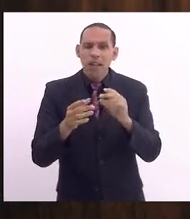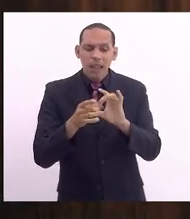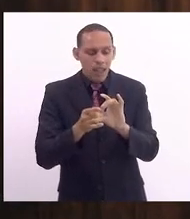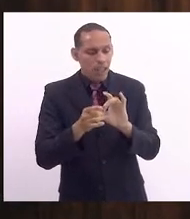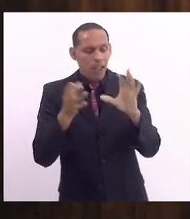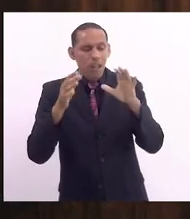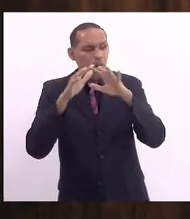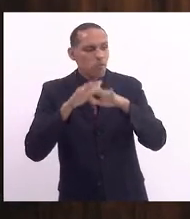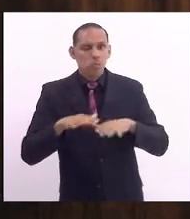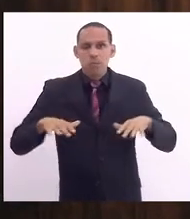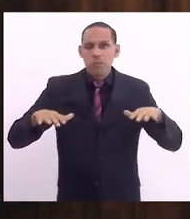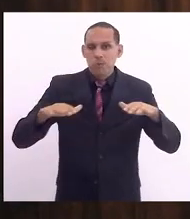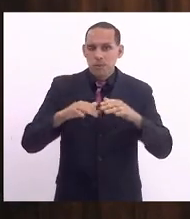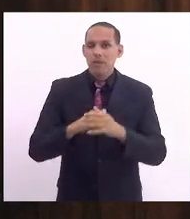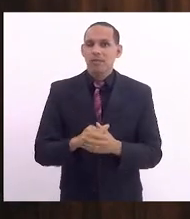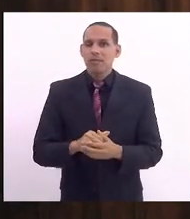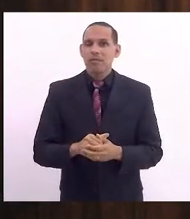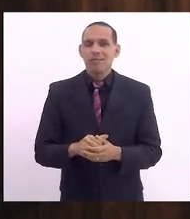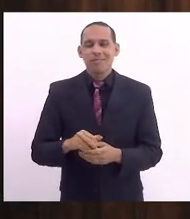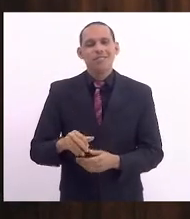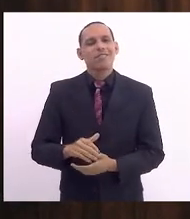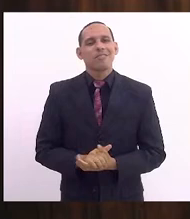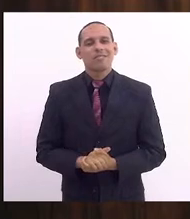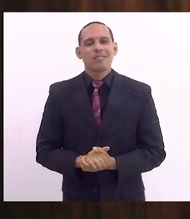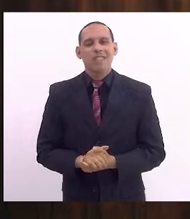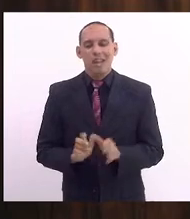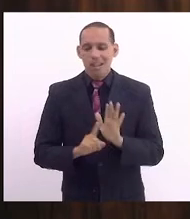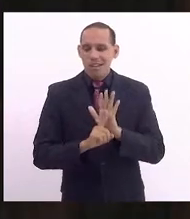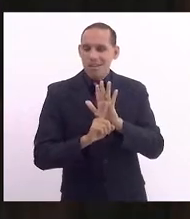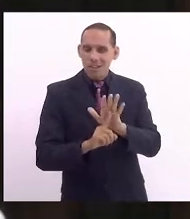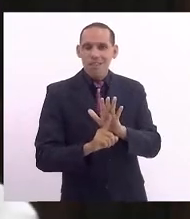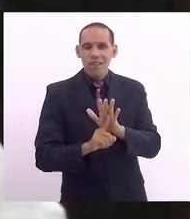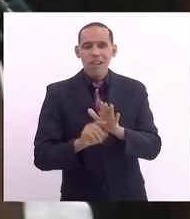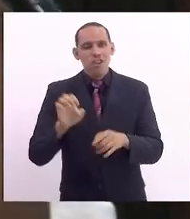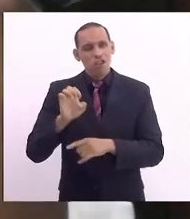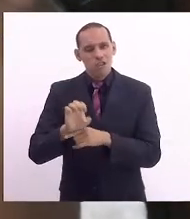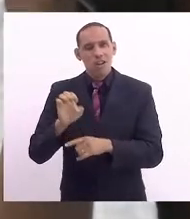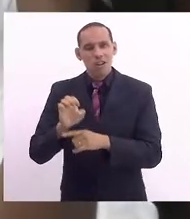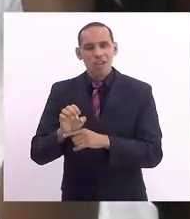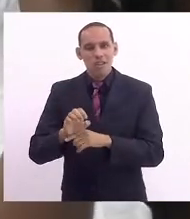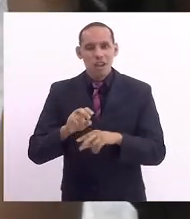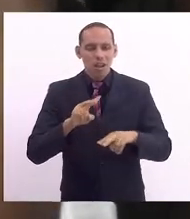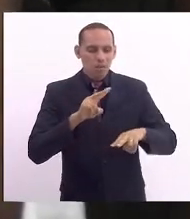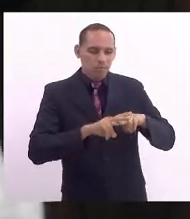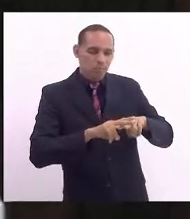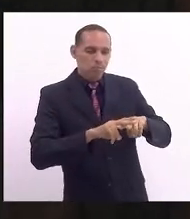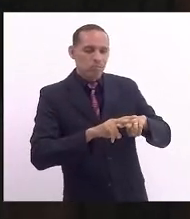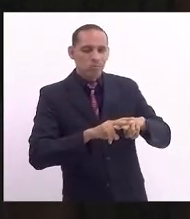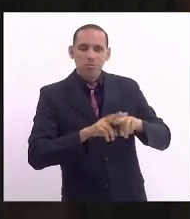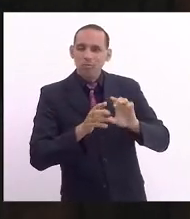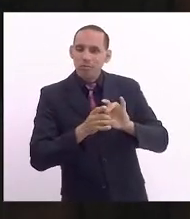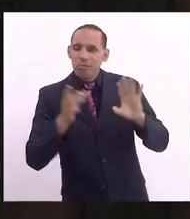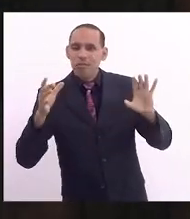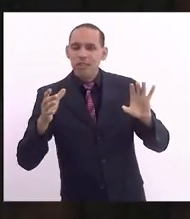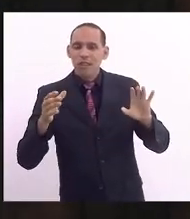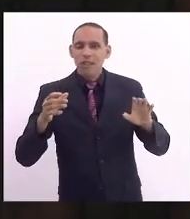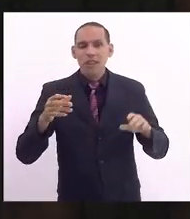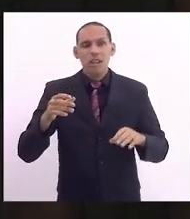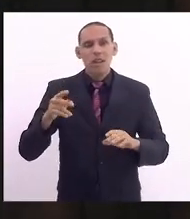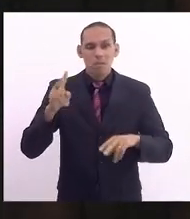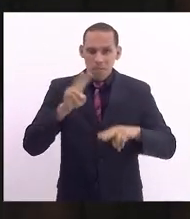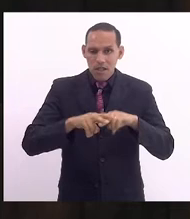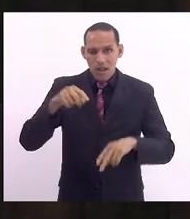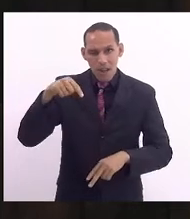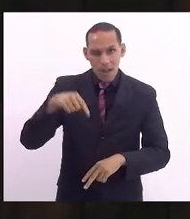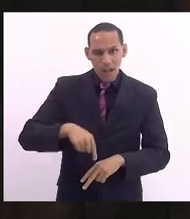né? Como nos lembra a Frente Estadual pelo Desencarceramento, qualquer prisão nesse estado